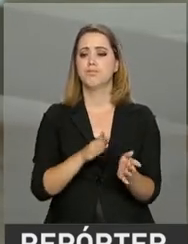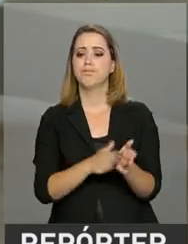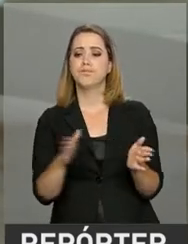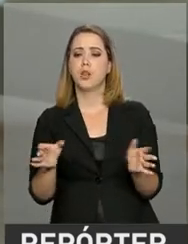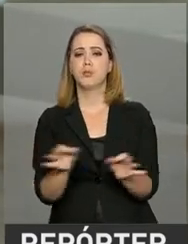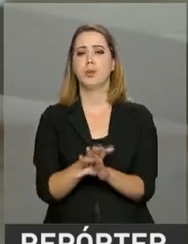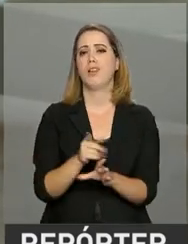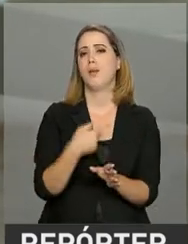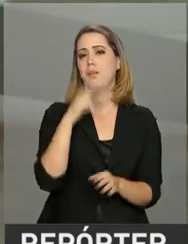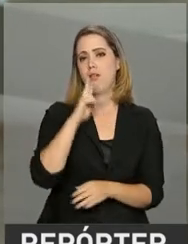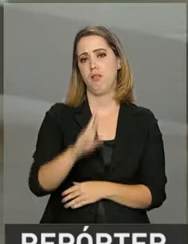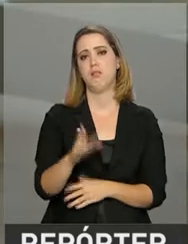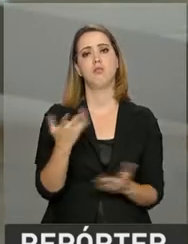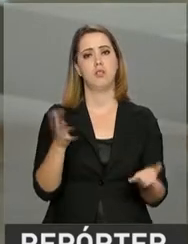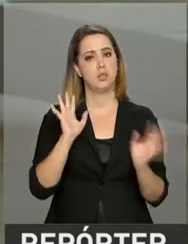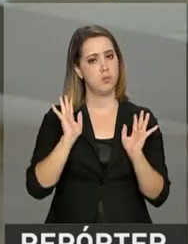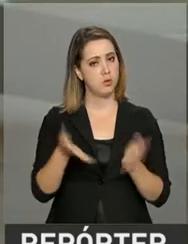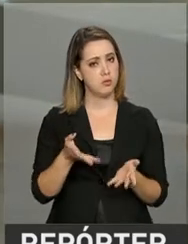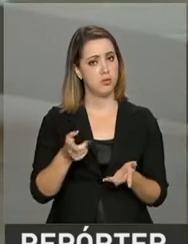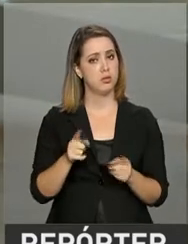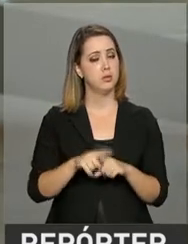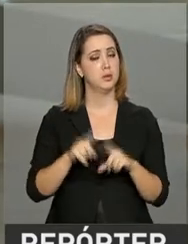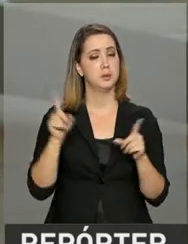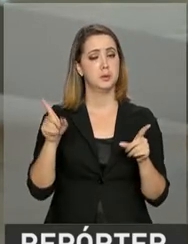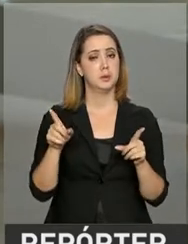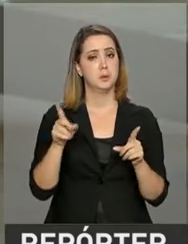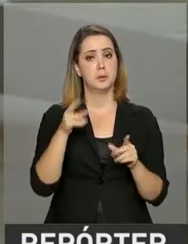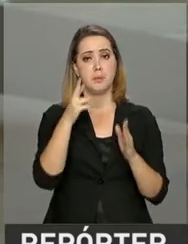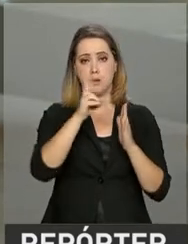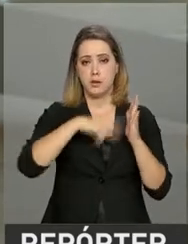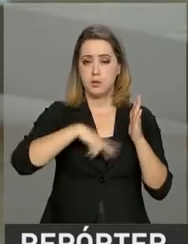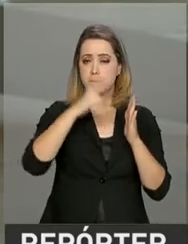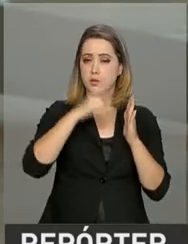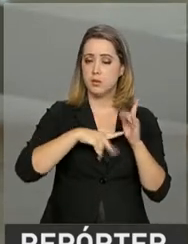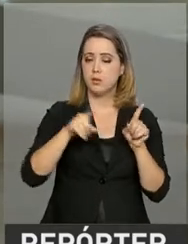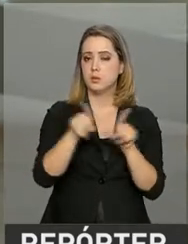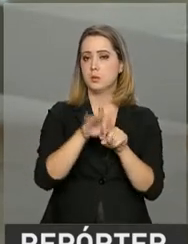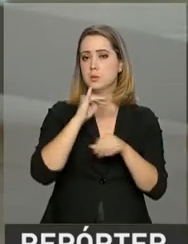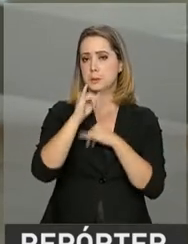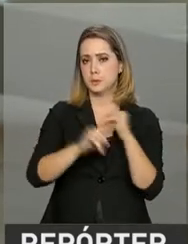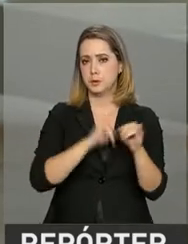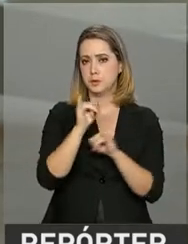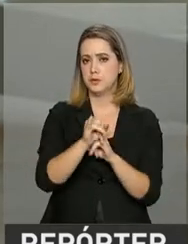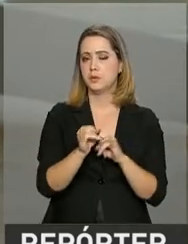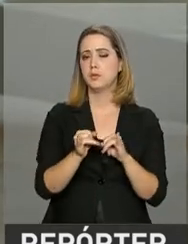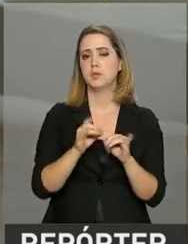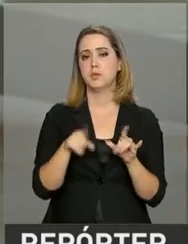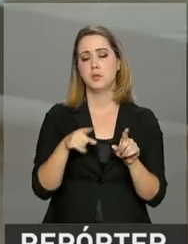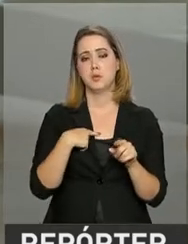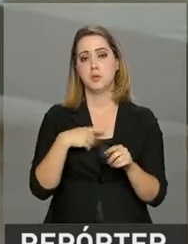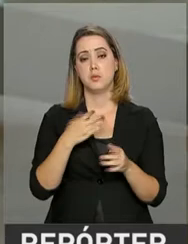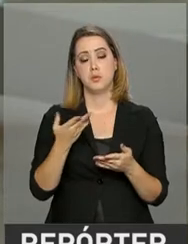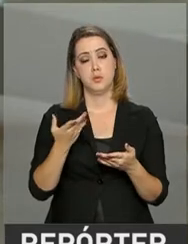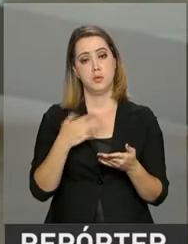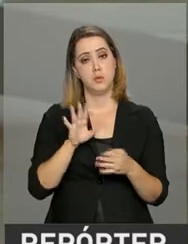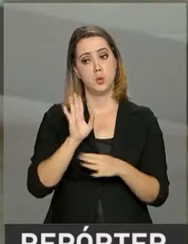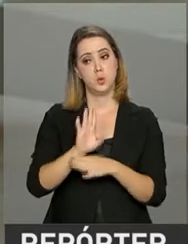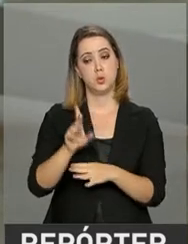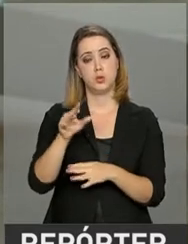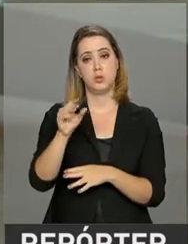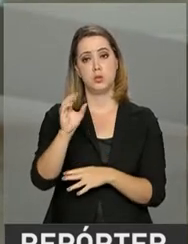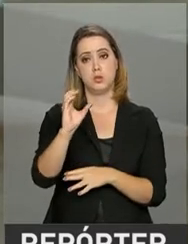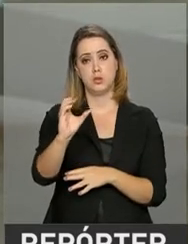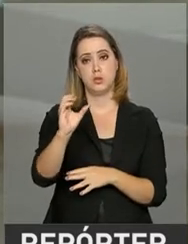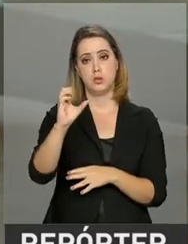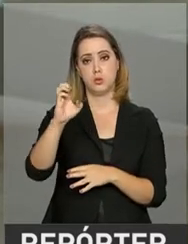dos resultados da investigação e os relatórios e informações finais serviram para o cenipa trazer